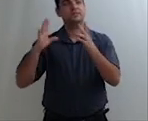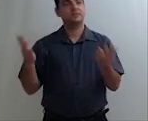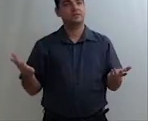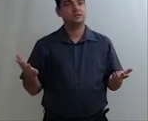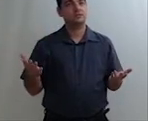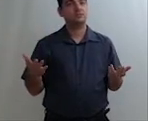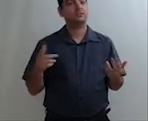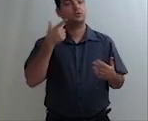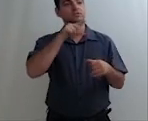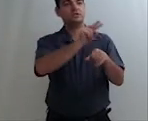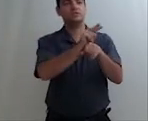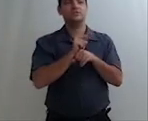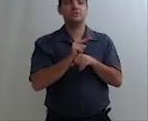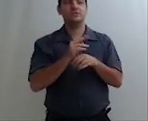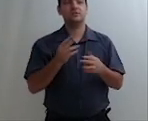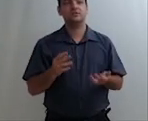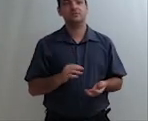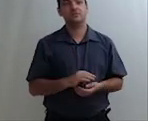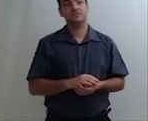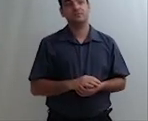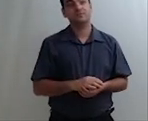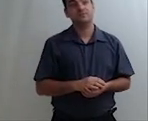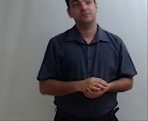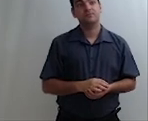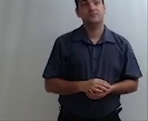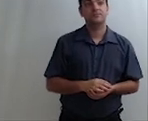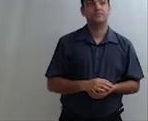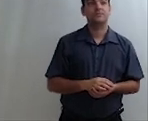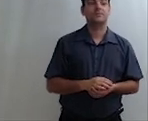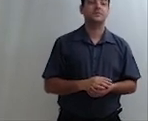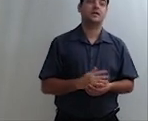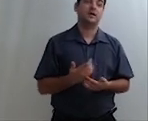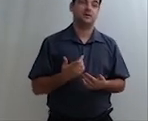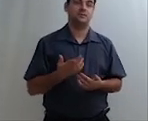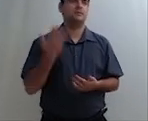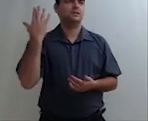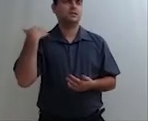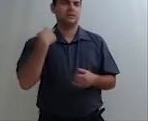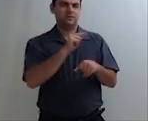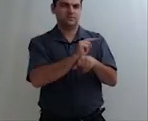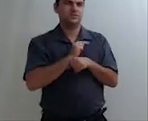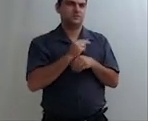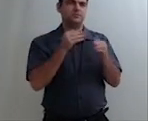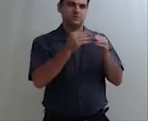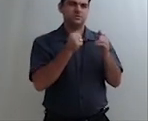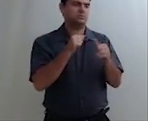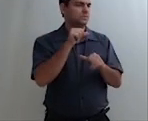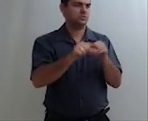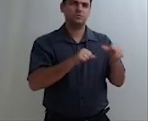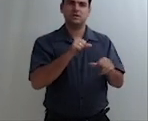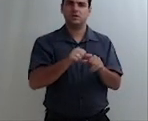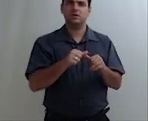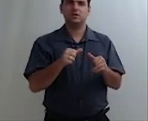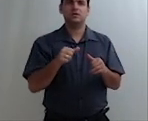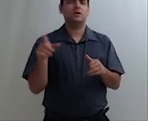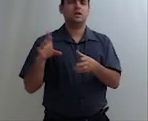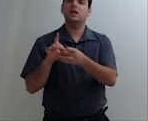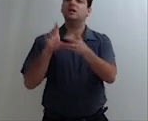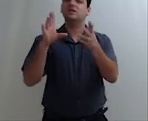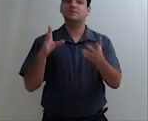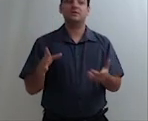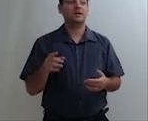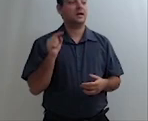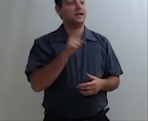eh a defesa quando pediu a revogação da prisão preventiva né o juiz de piso